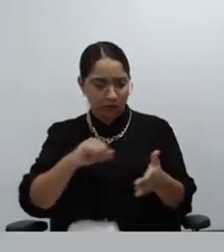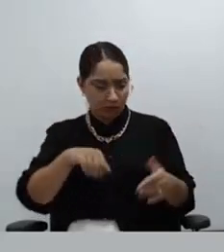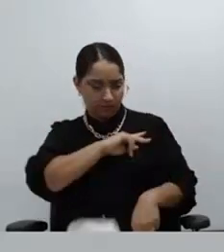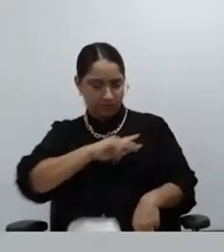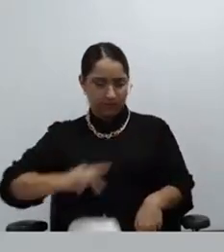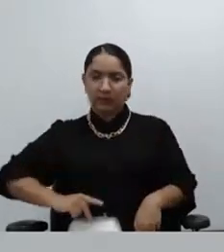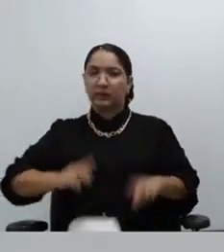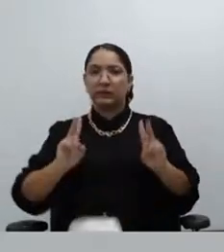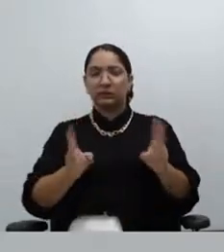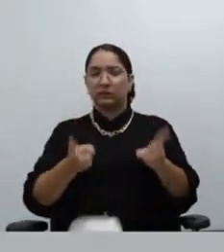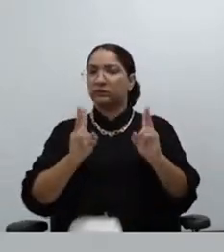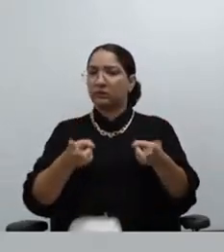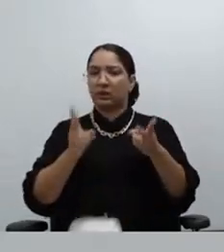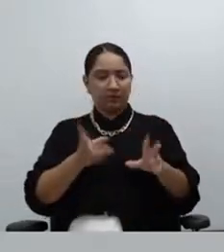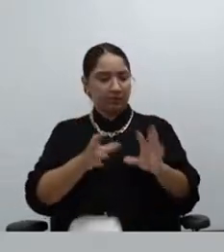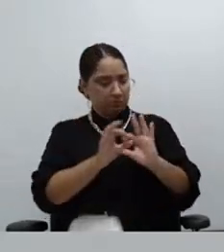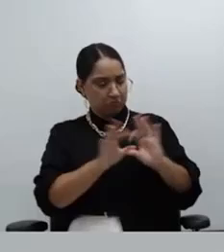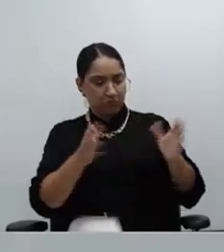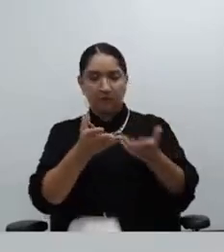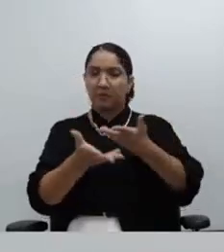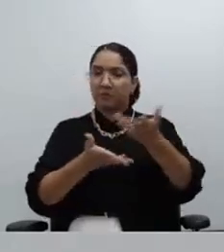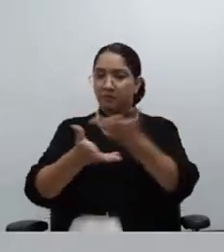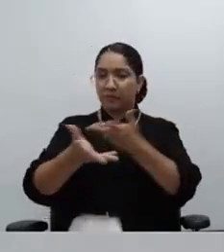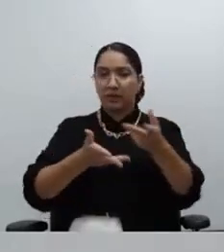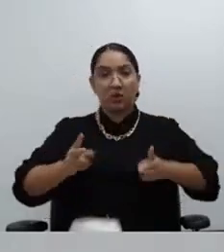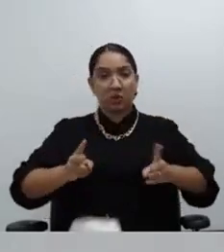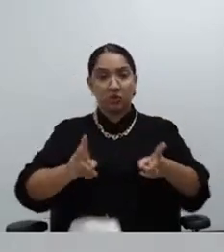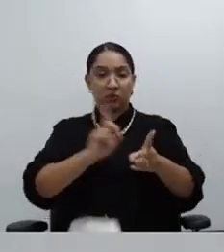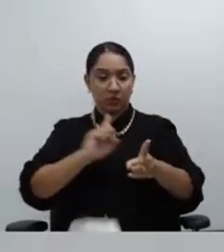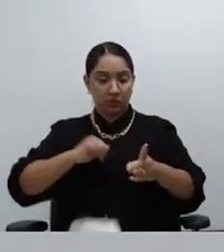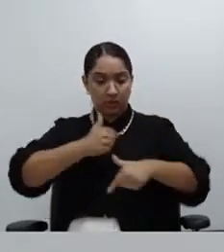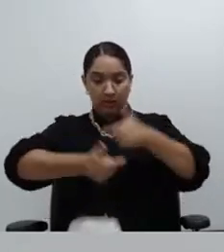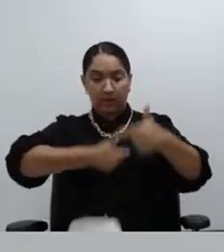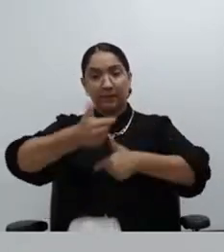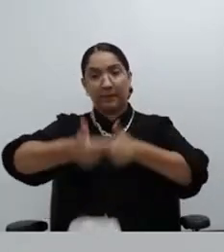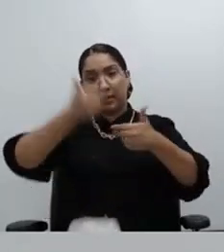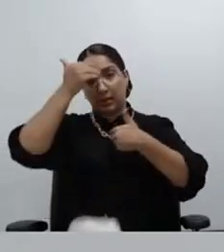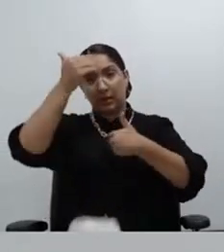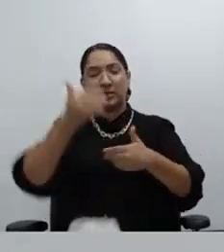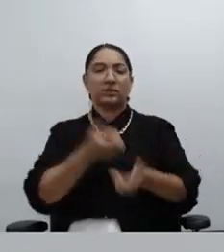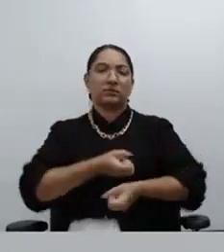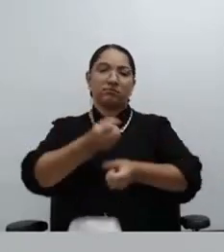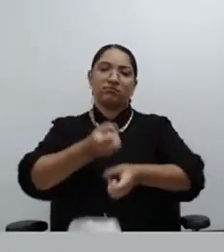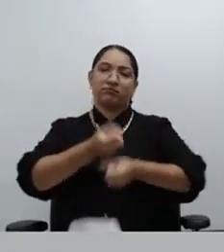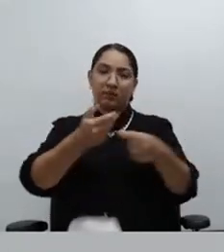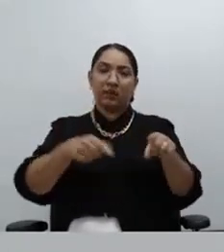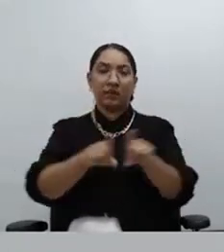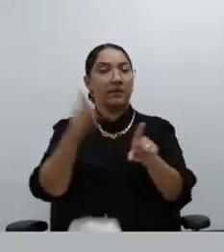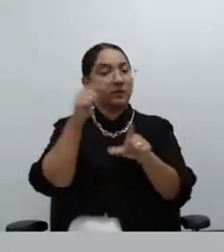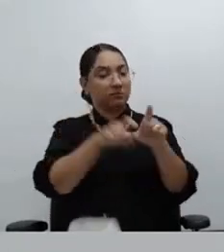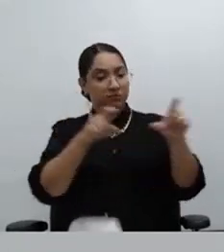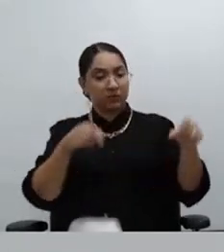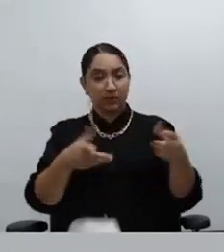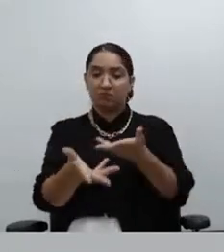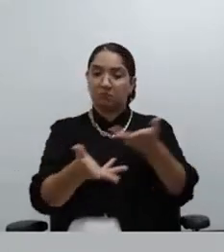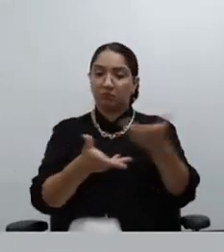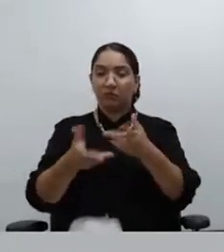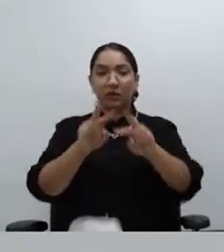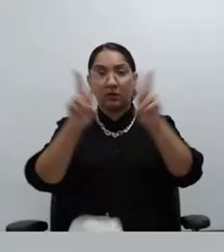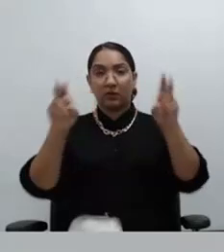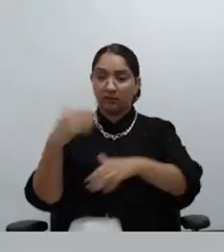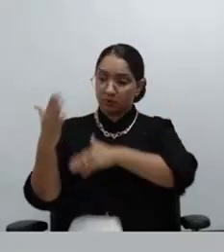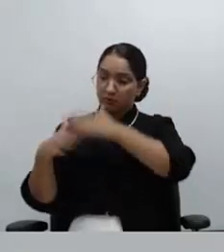tentar encontrar a melhor alternativa em termos de continuidade dos trabalhos. Agradeço a Vossa Excelência sempre a disponibilidade de diálogo e de construção nesse